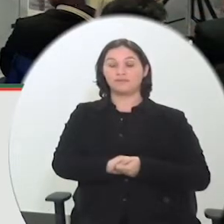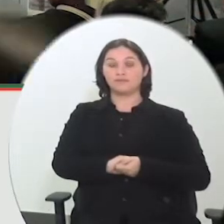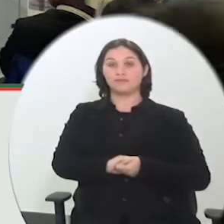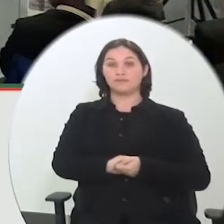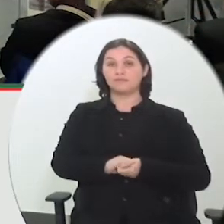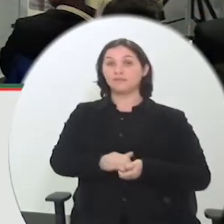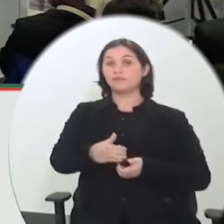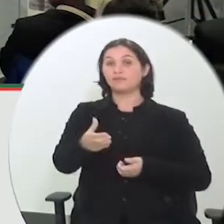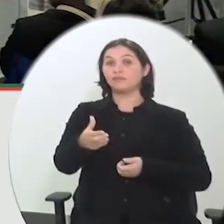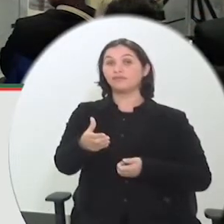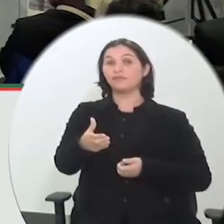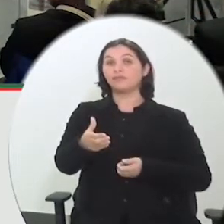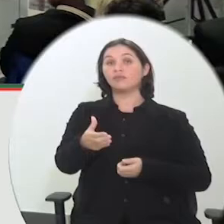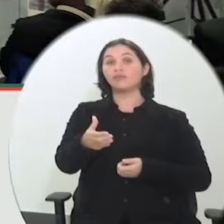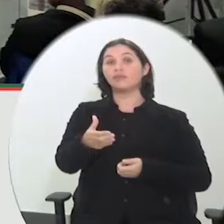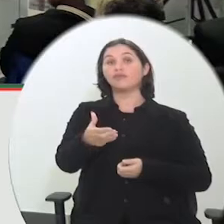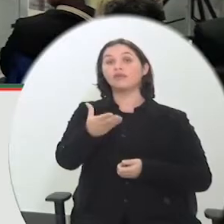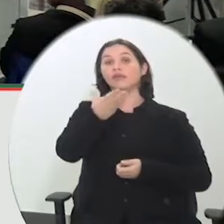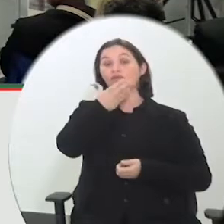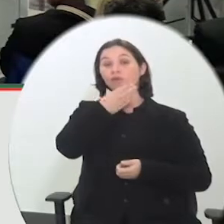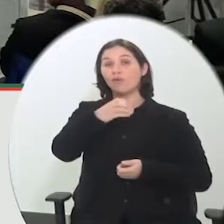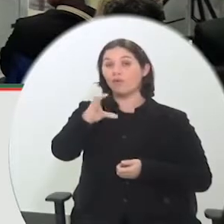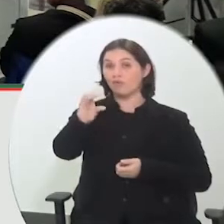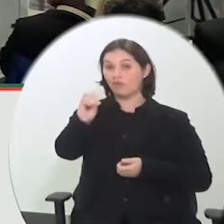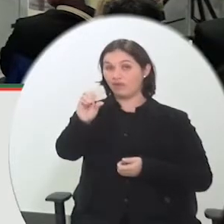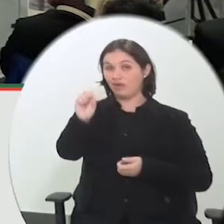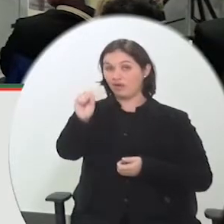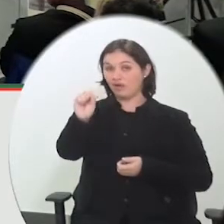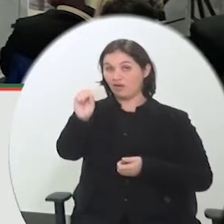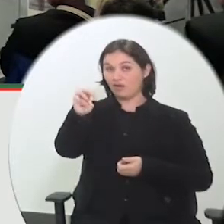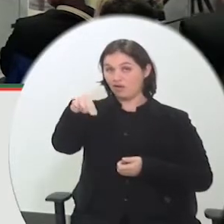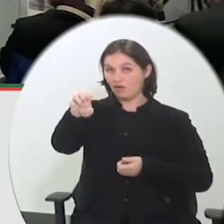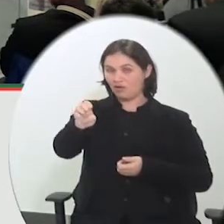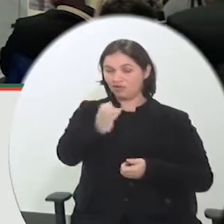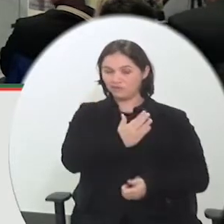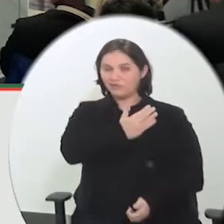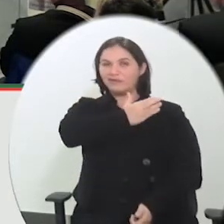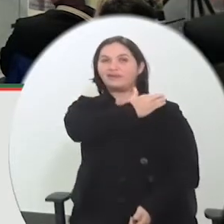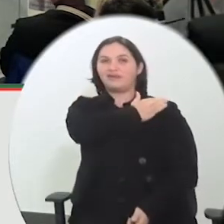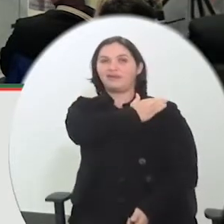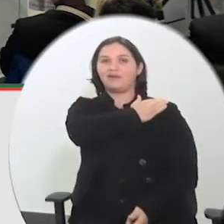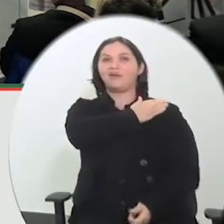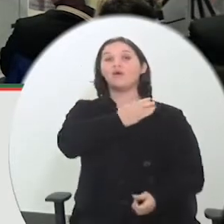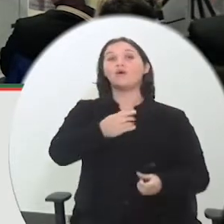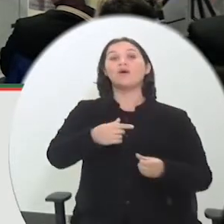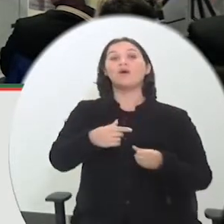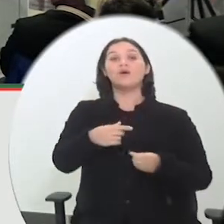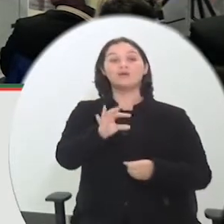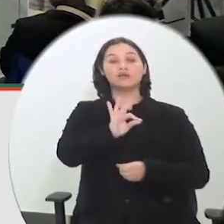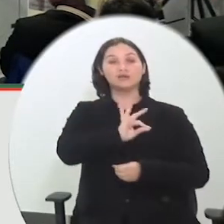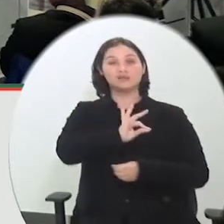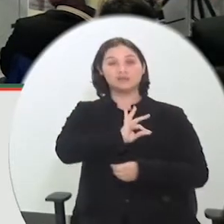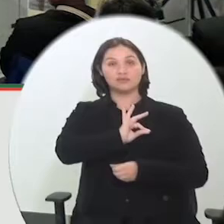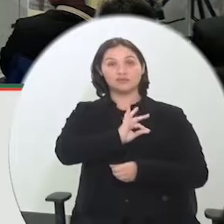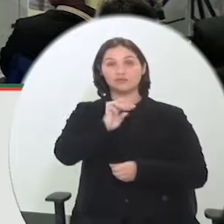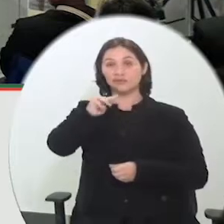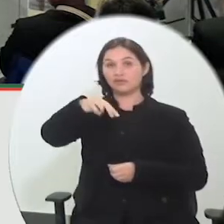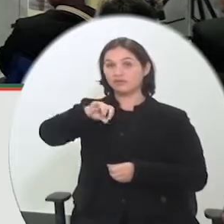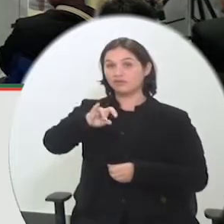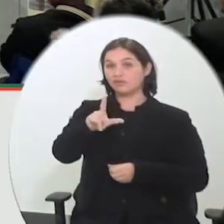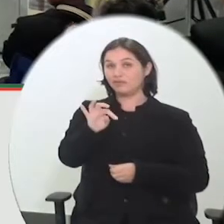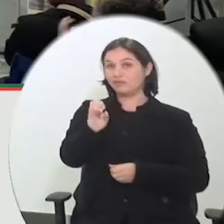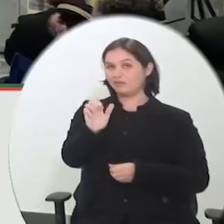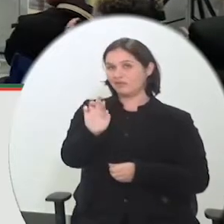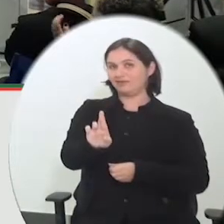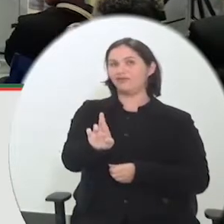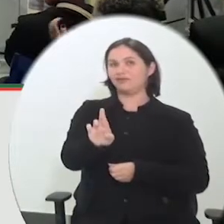Excelentíssimo senhor Cosme Manique Barreto, coronel da Polícia Militar, representando também neste ato o Comando-Geral da PM.